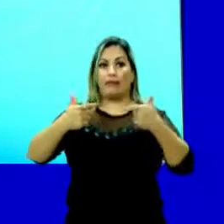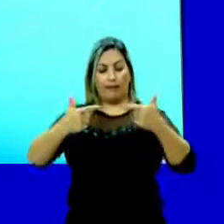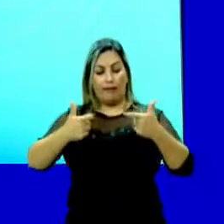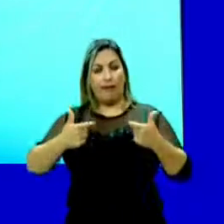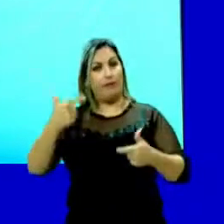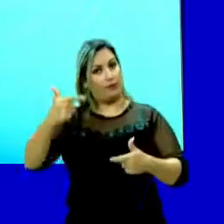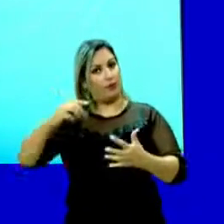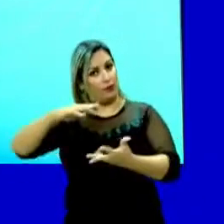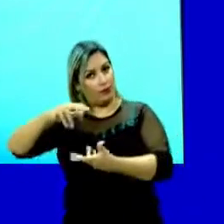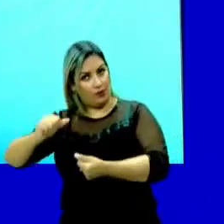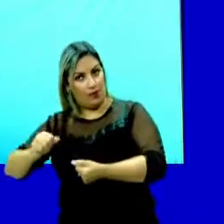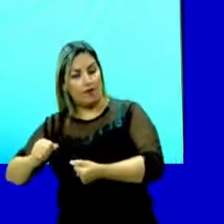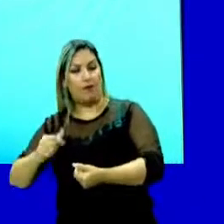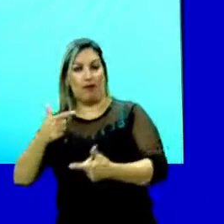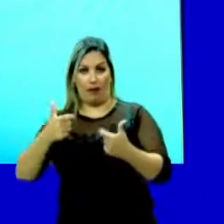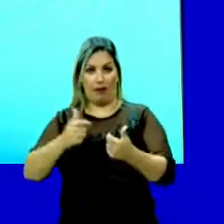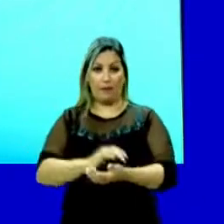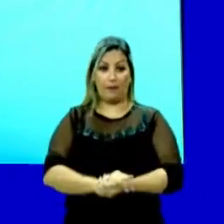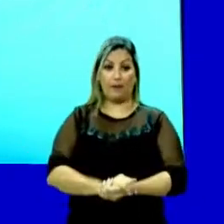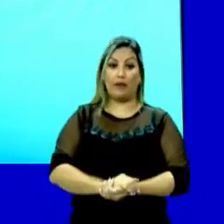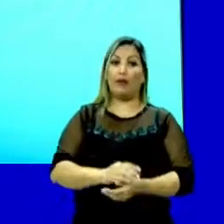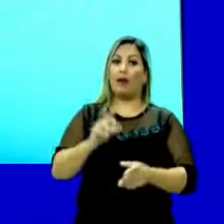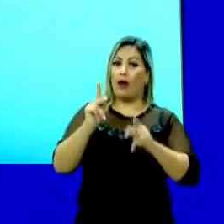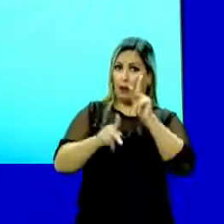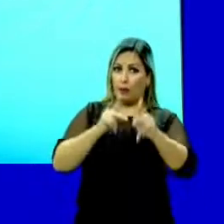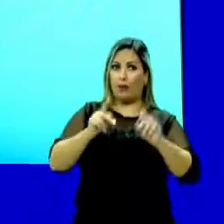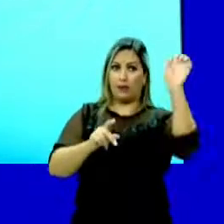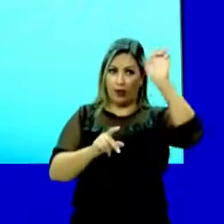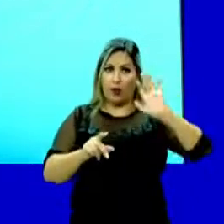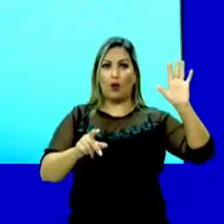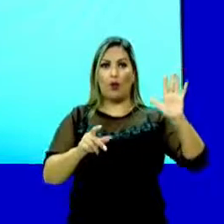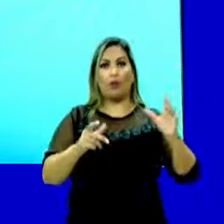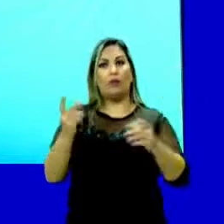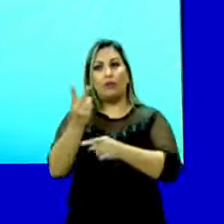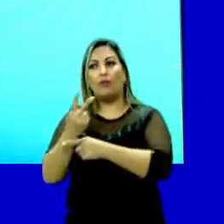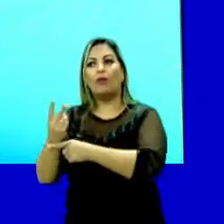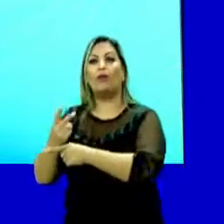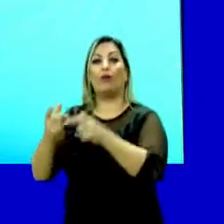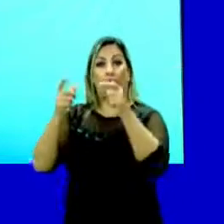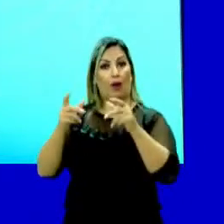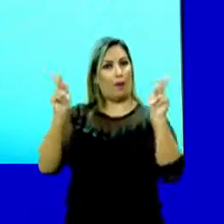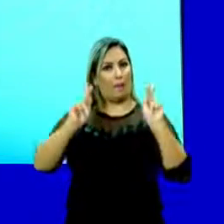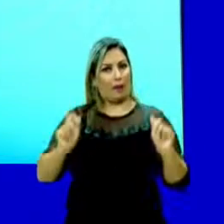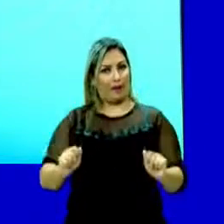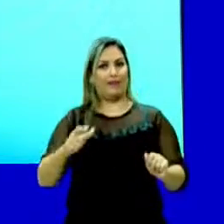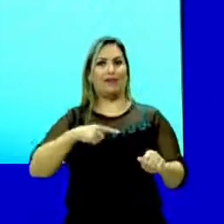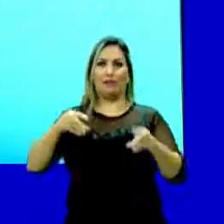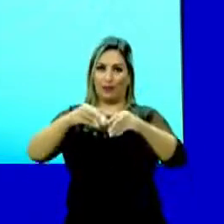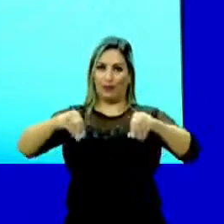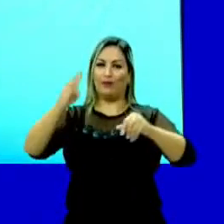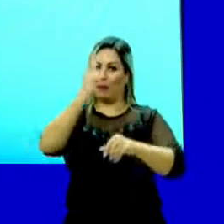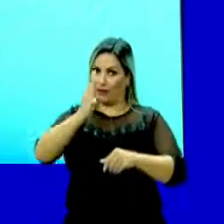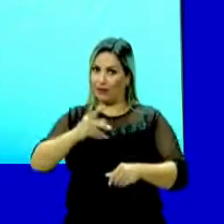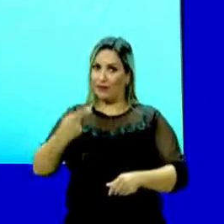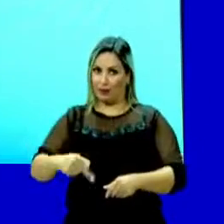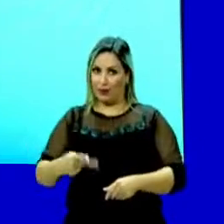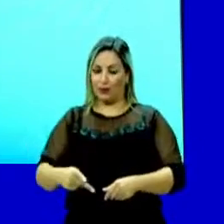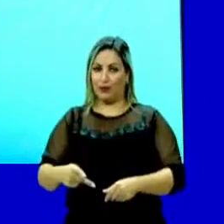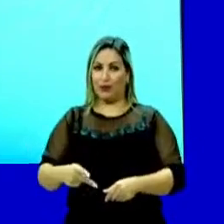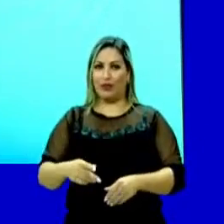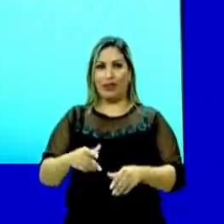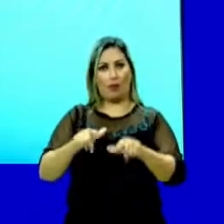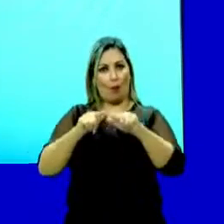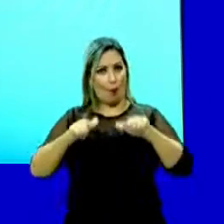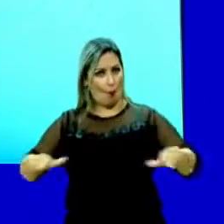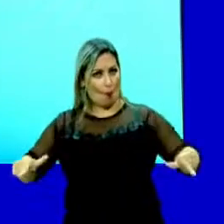vai ver a população europeia buscando locais que estavam em paz. Então, a gente tem o território brasileiro, um território que era